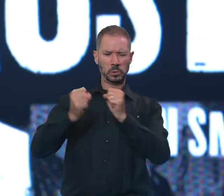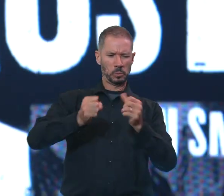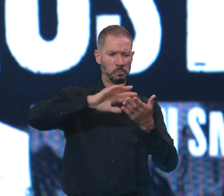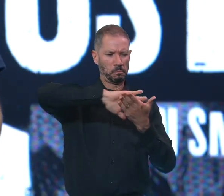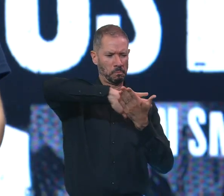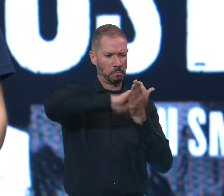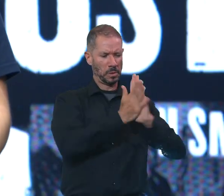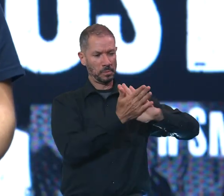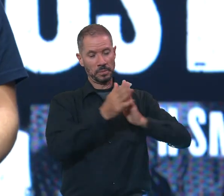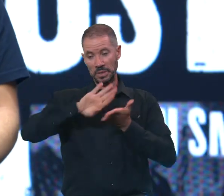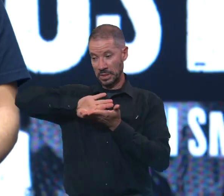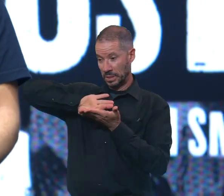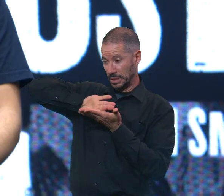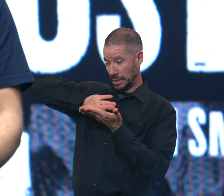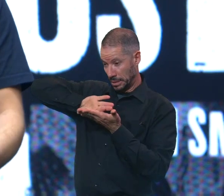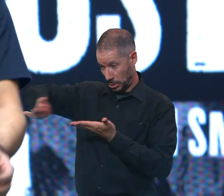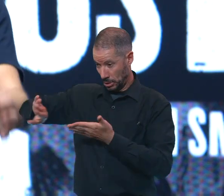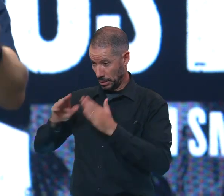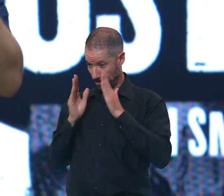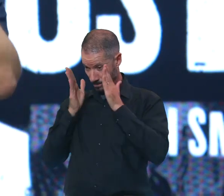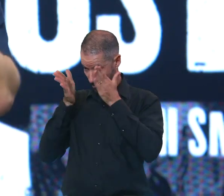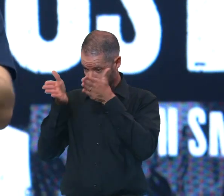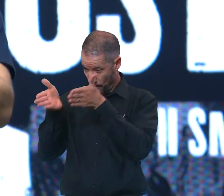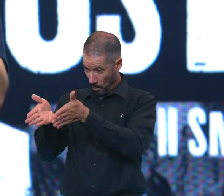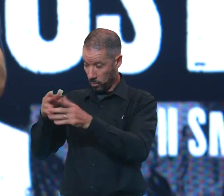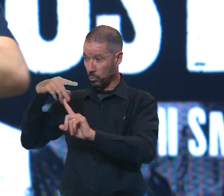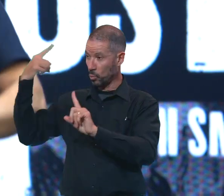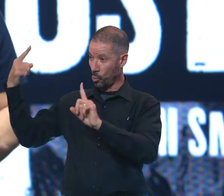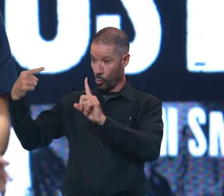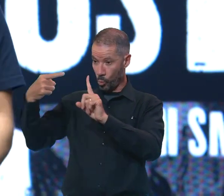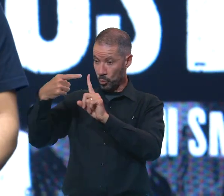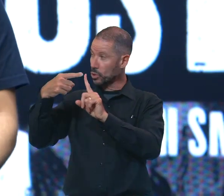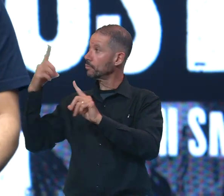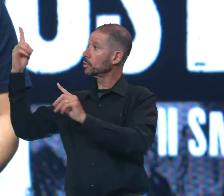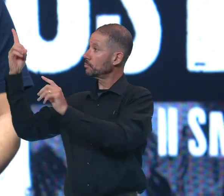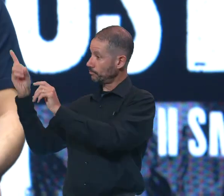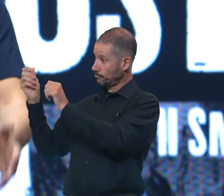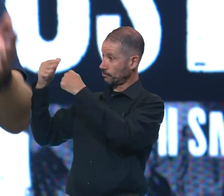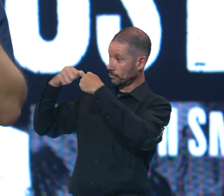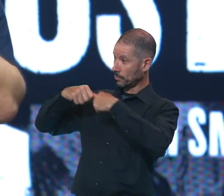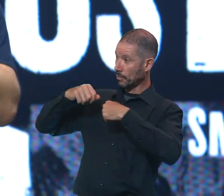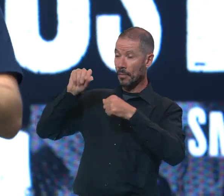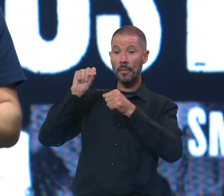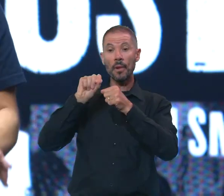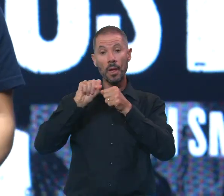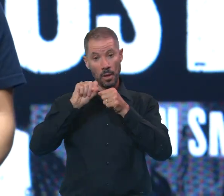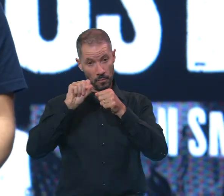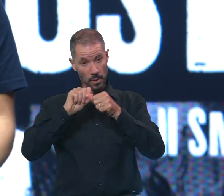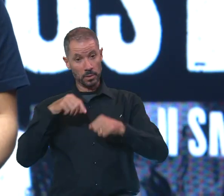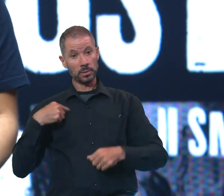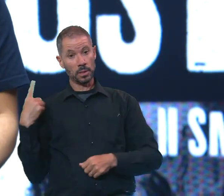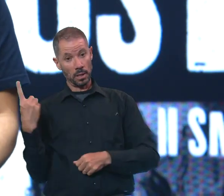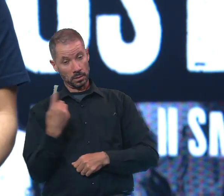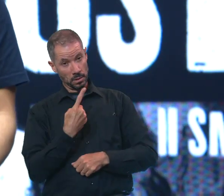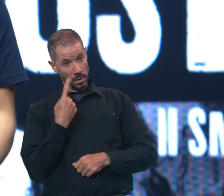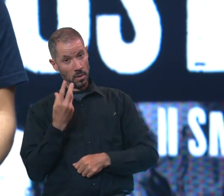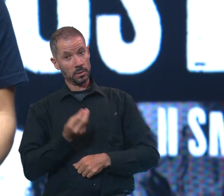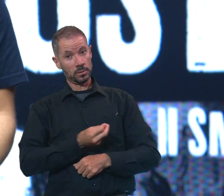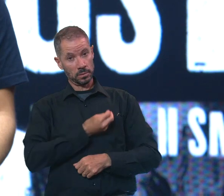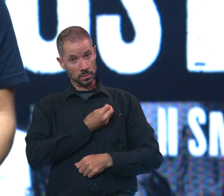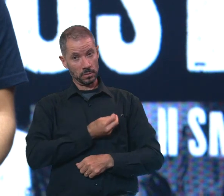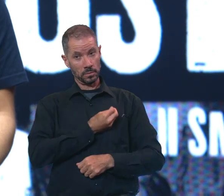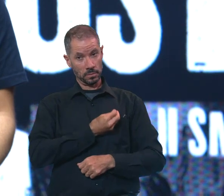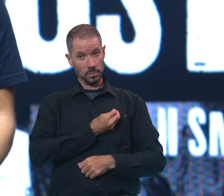destruição e de tirar a gente do nosso foco, do objetivo daquilo que Deus tem para fazer através da nossa vida.